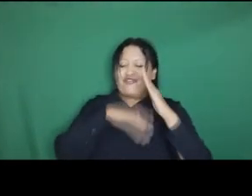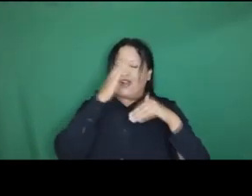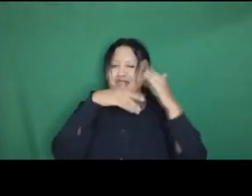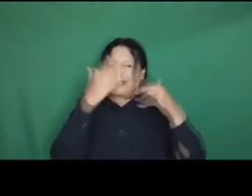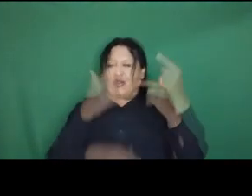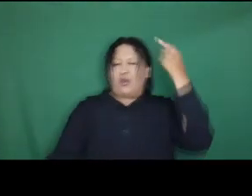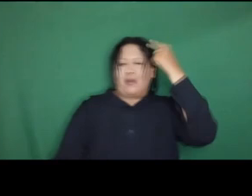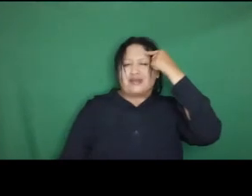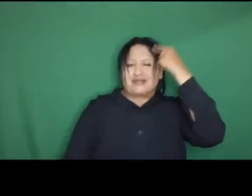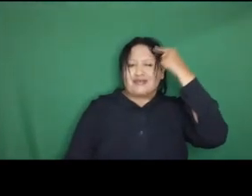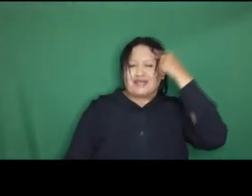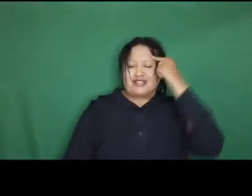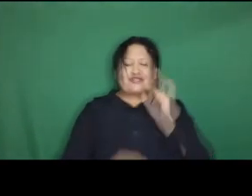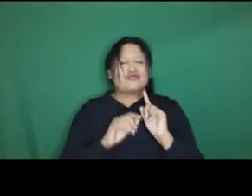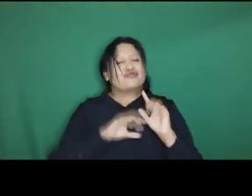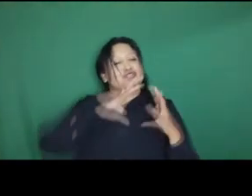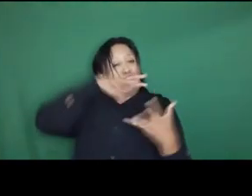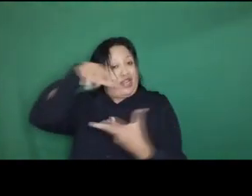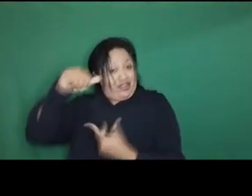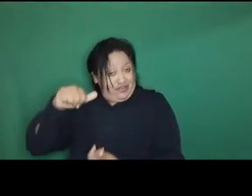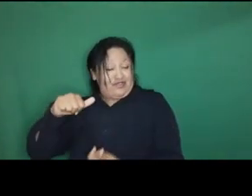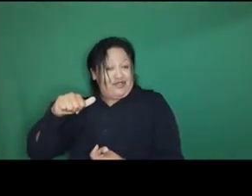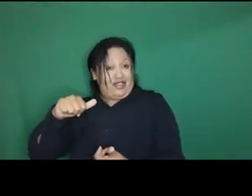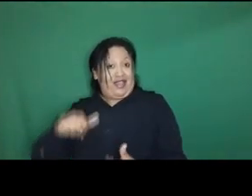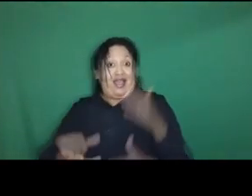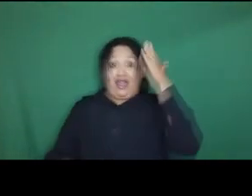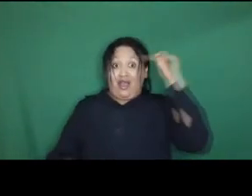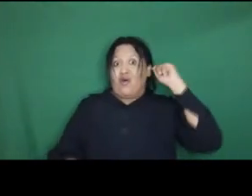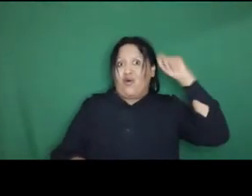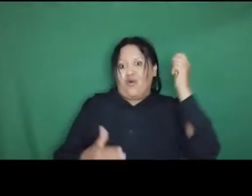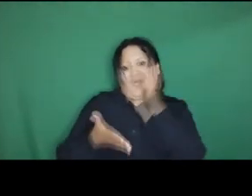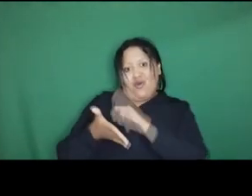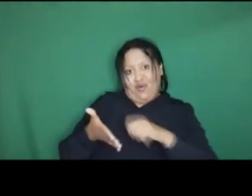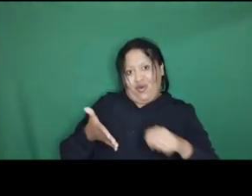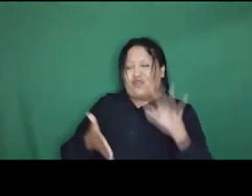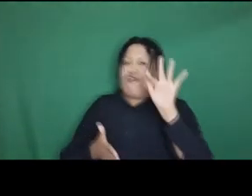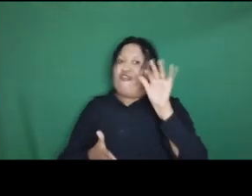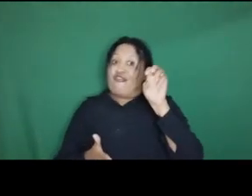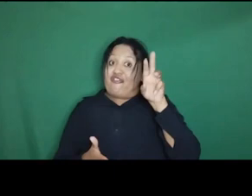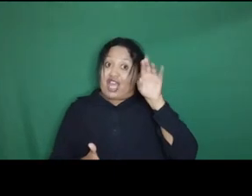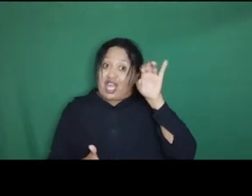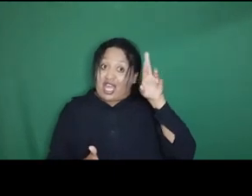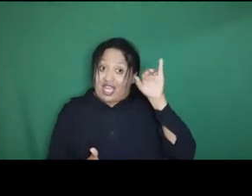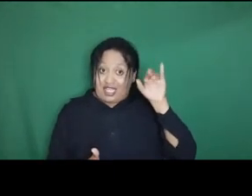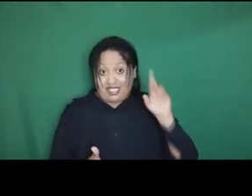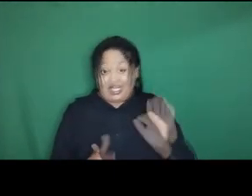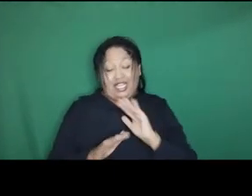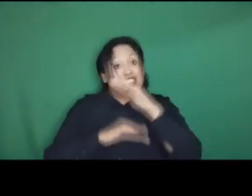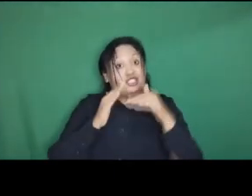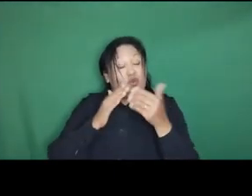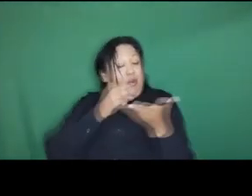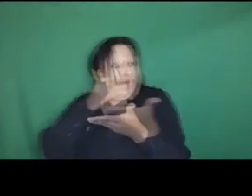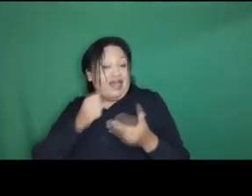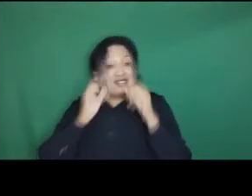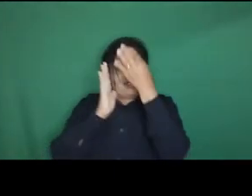de Ferreira de autoria de Ferreira e aí com base nesse pequeno texto em tudo que vocês aprenderam em sala de aula